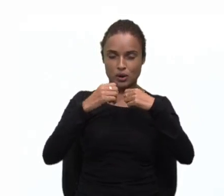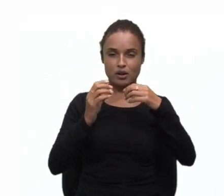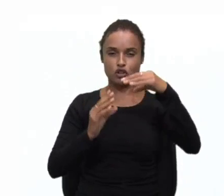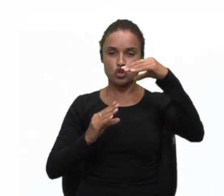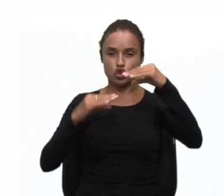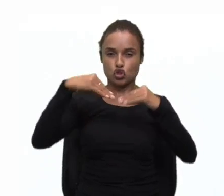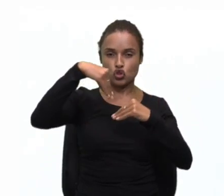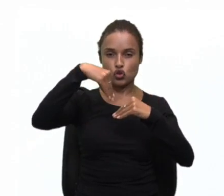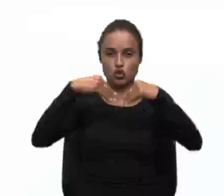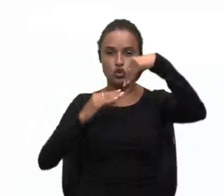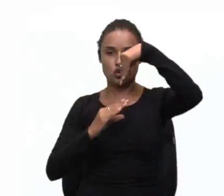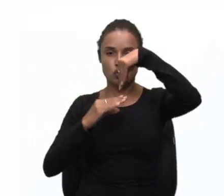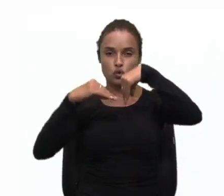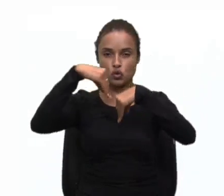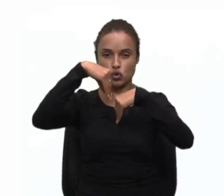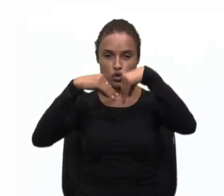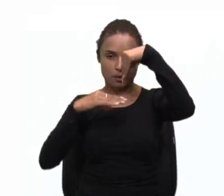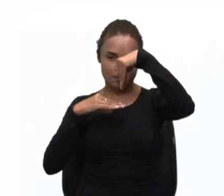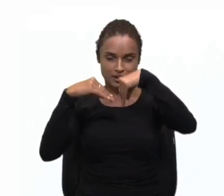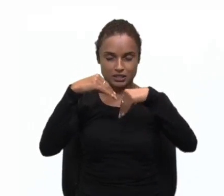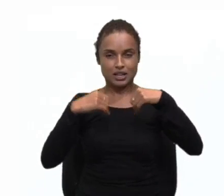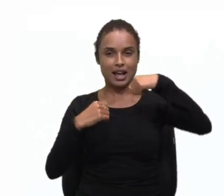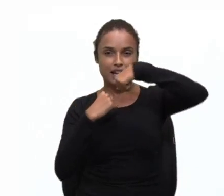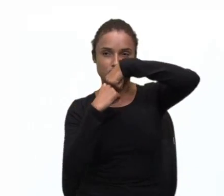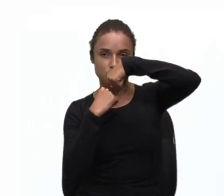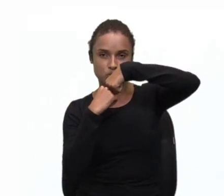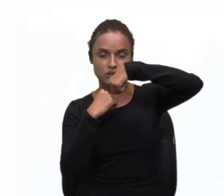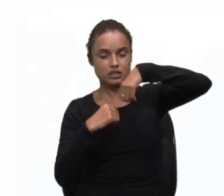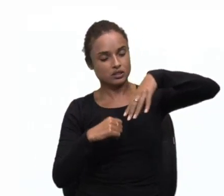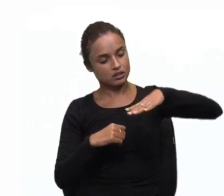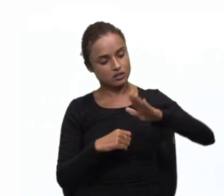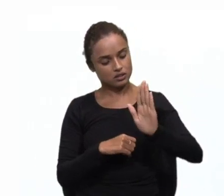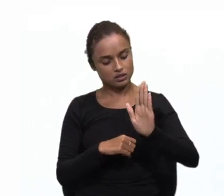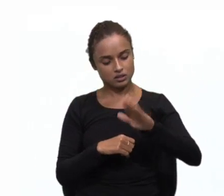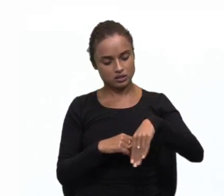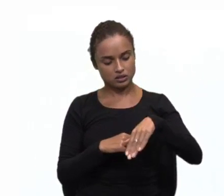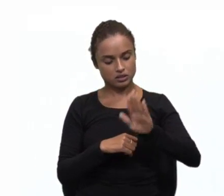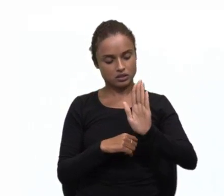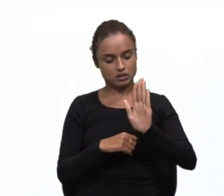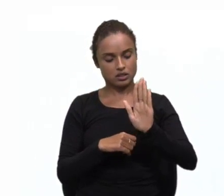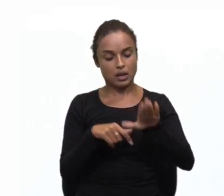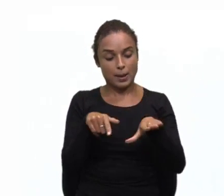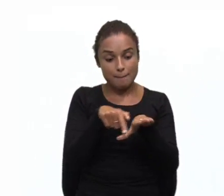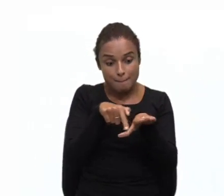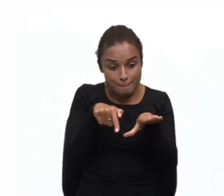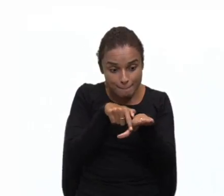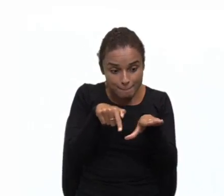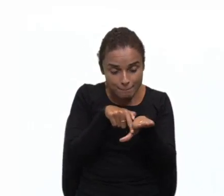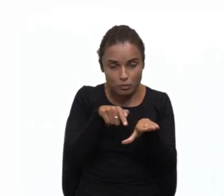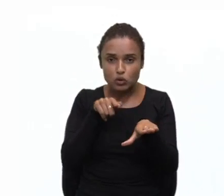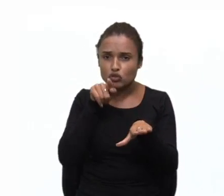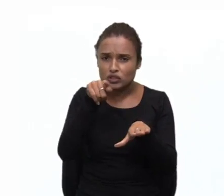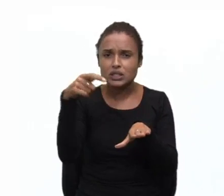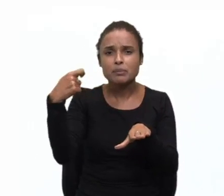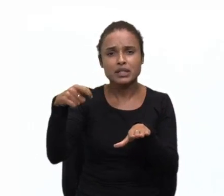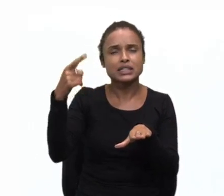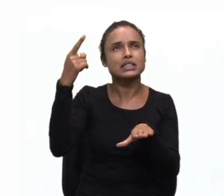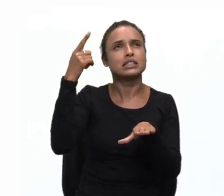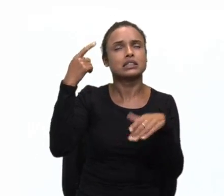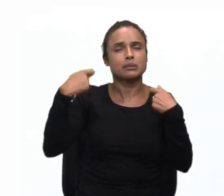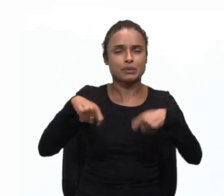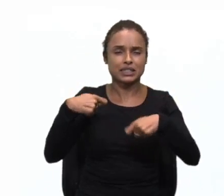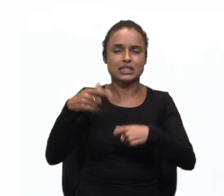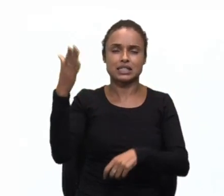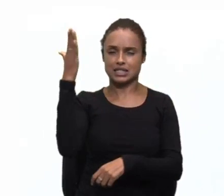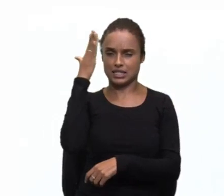aqui, e aí o que eu peço para vocês... Gente, o que você precisa saber